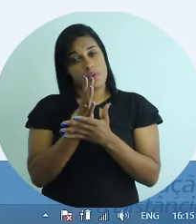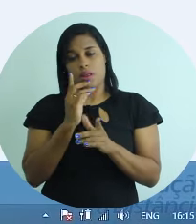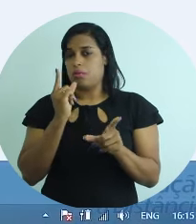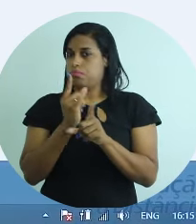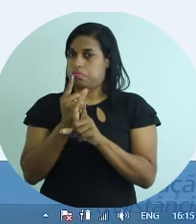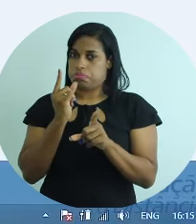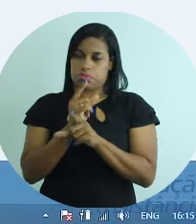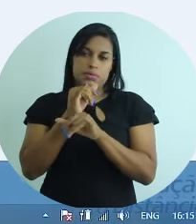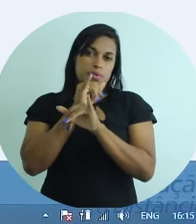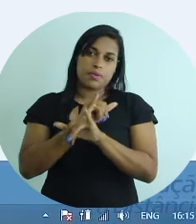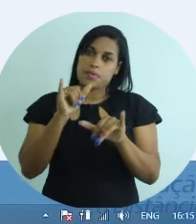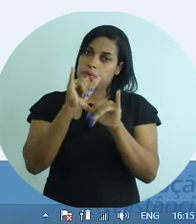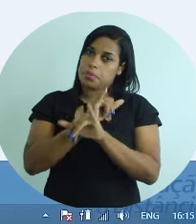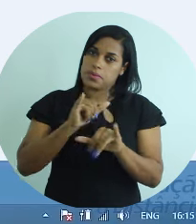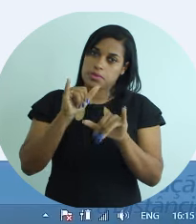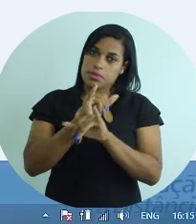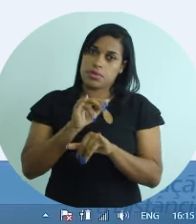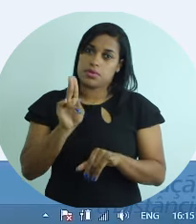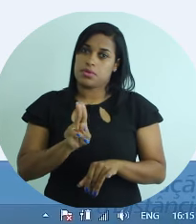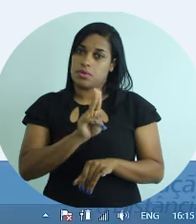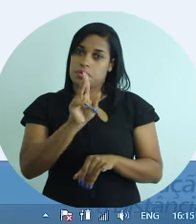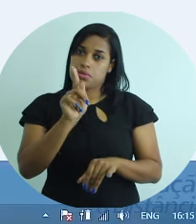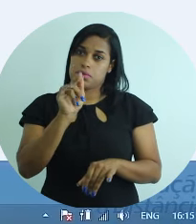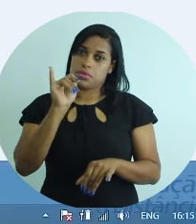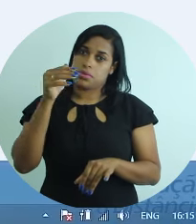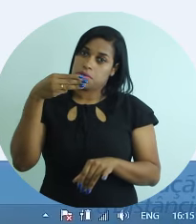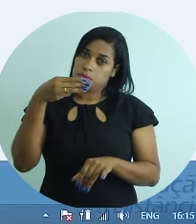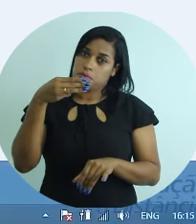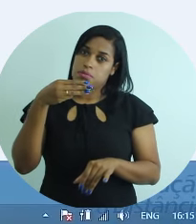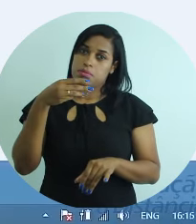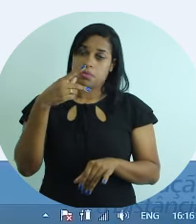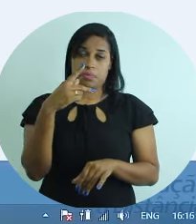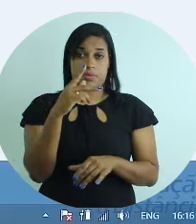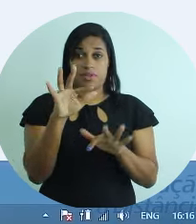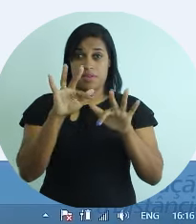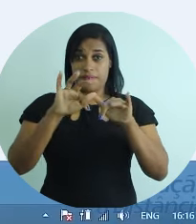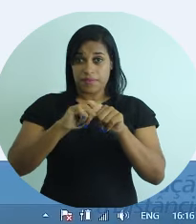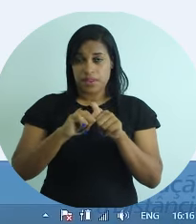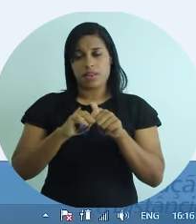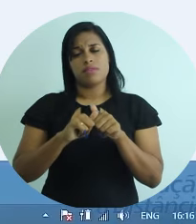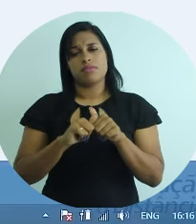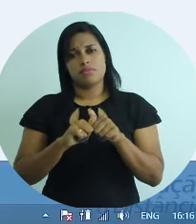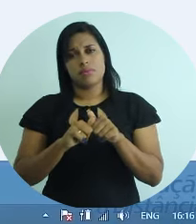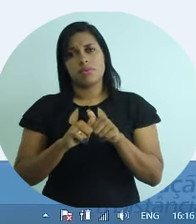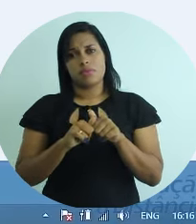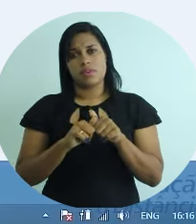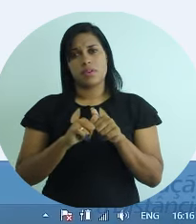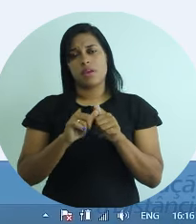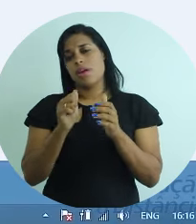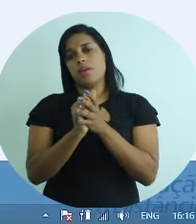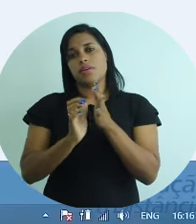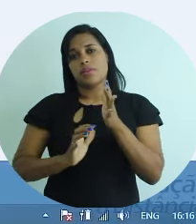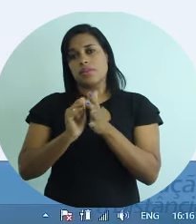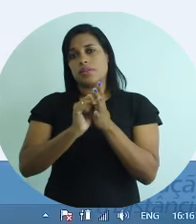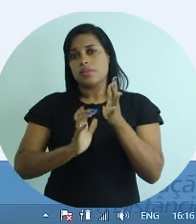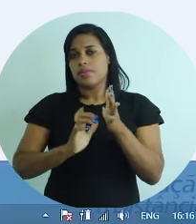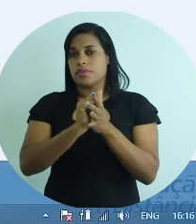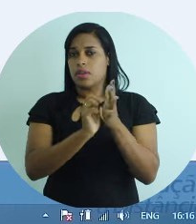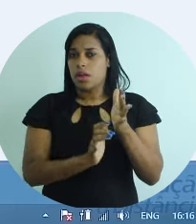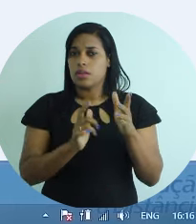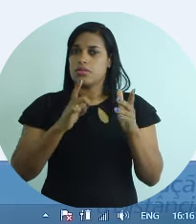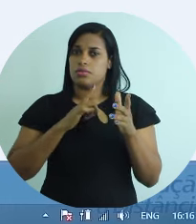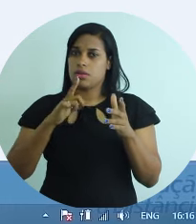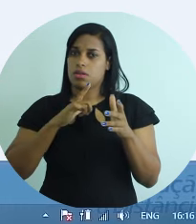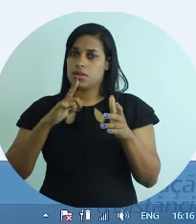informações sobre o uso do GIMP para esse propósito e, claro, tem algumas indicações de exercícios, atividades e